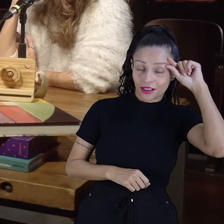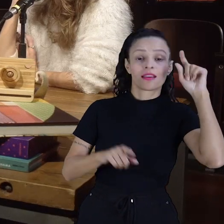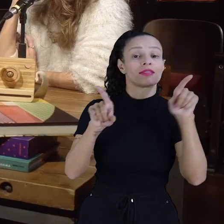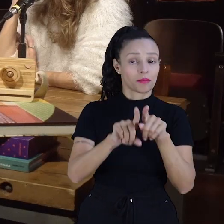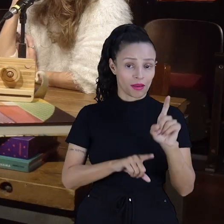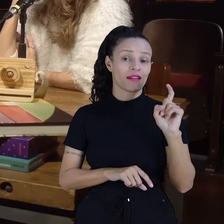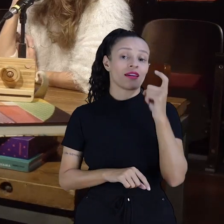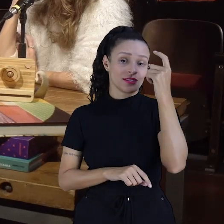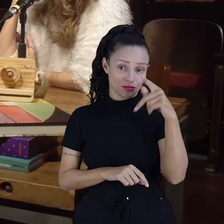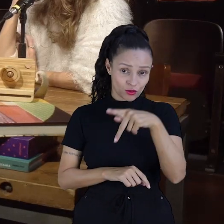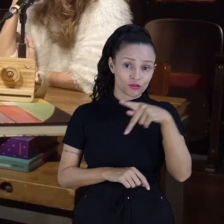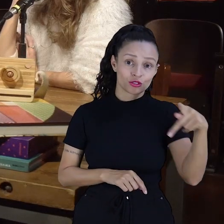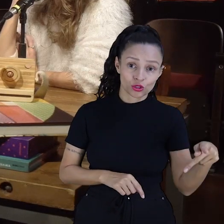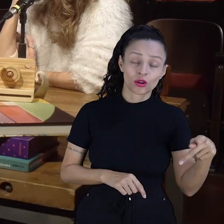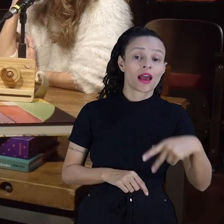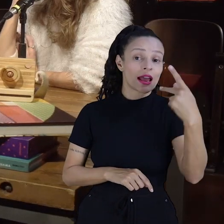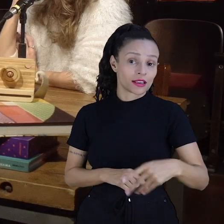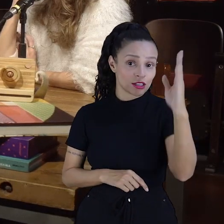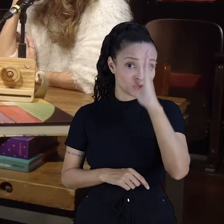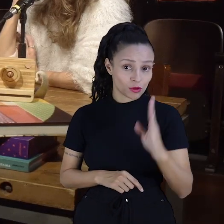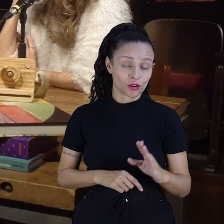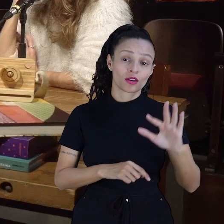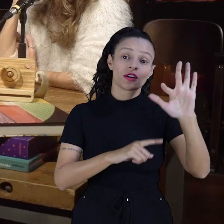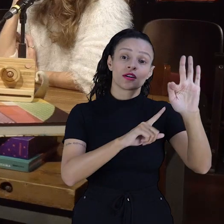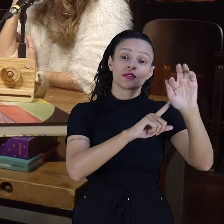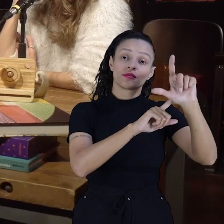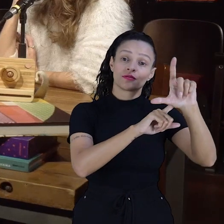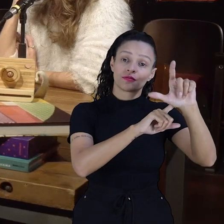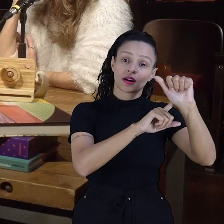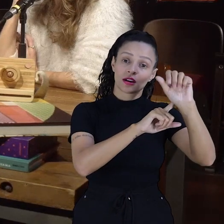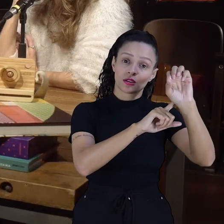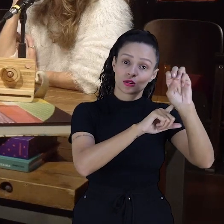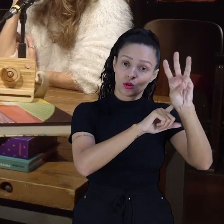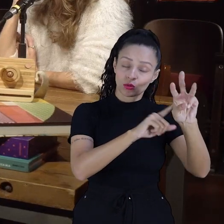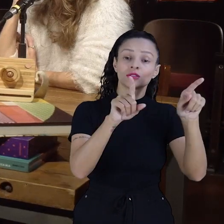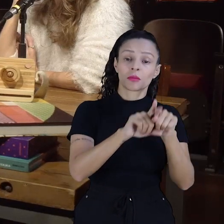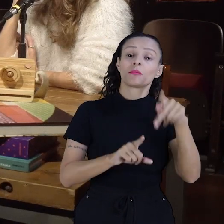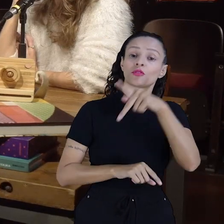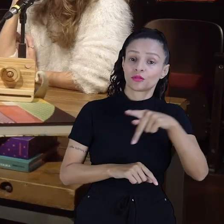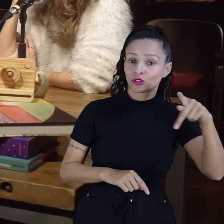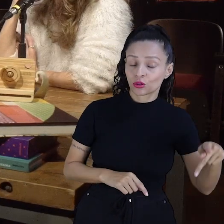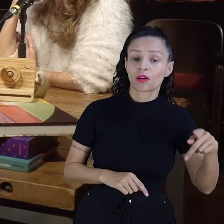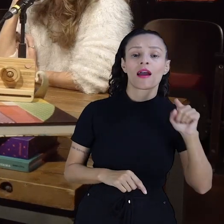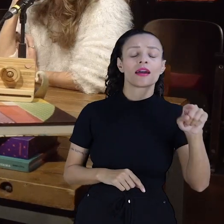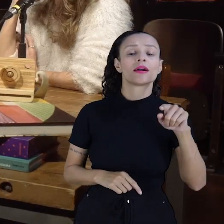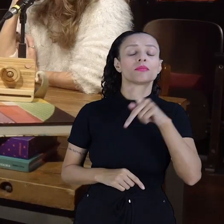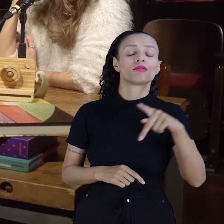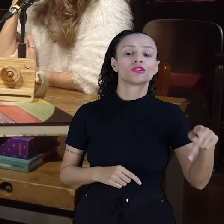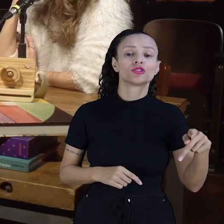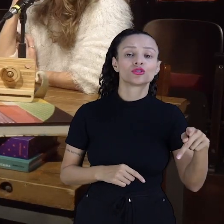mulher como Frida Kahlo também foi professora. Aqui no Brasil, a Faiga Ostrauer foi professora, e ela foi